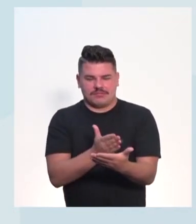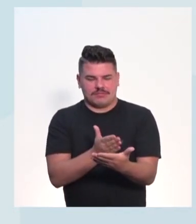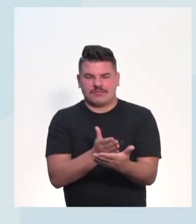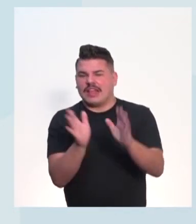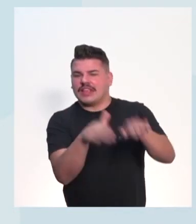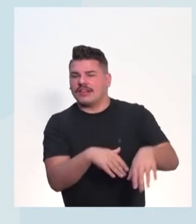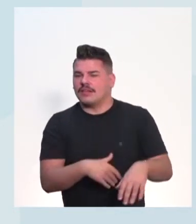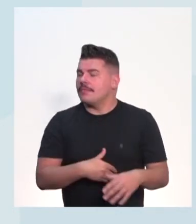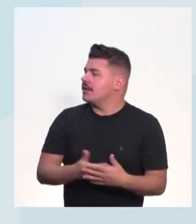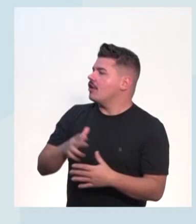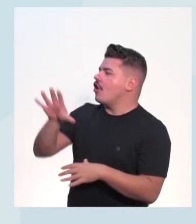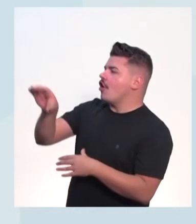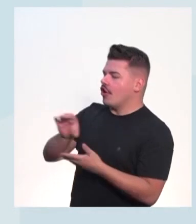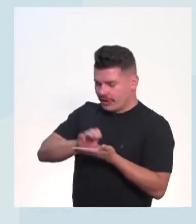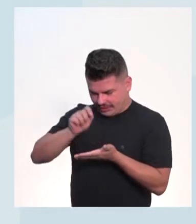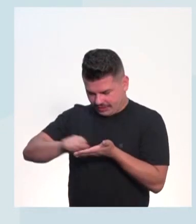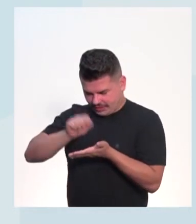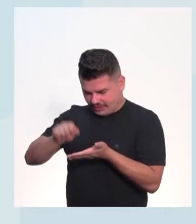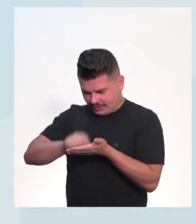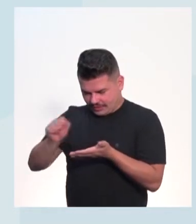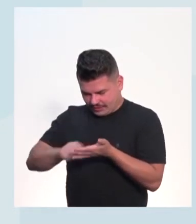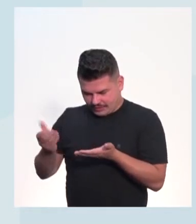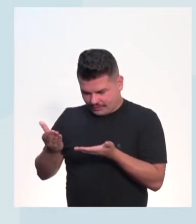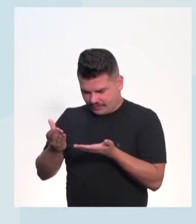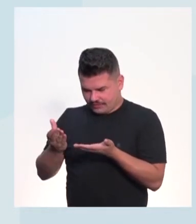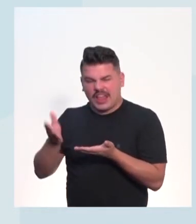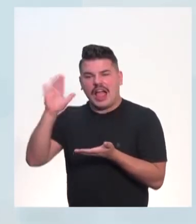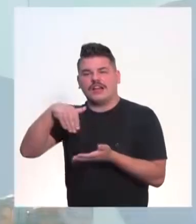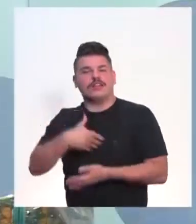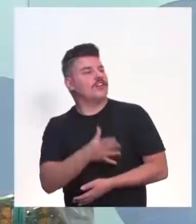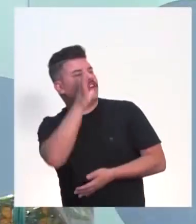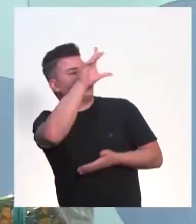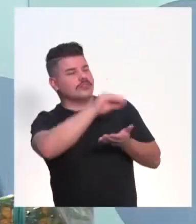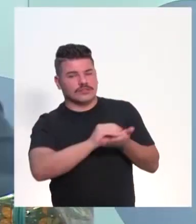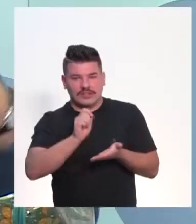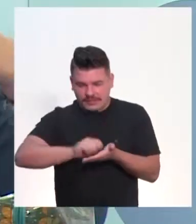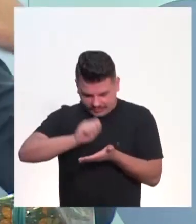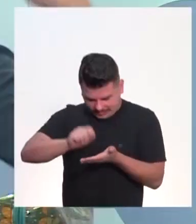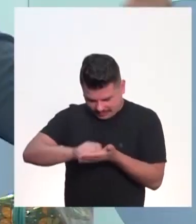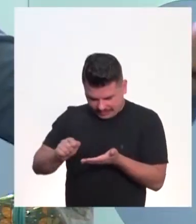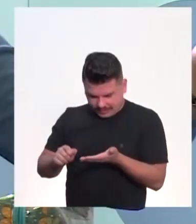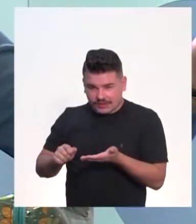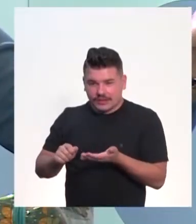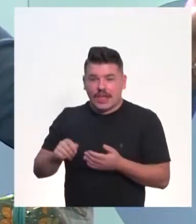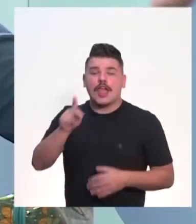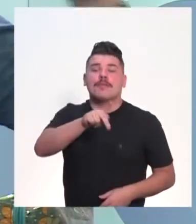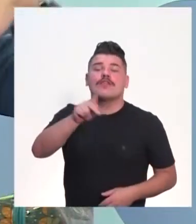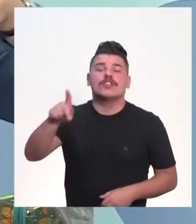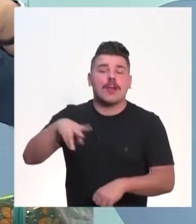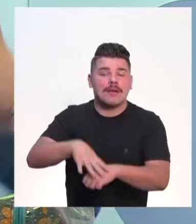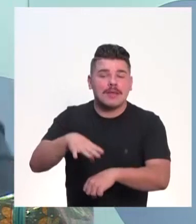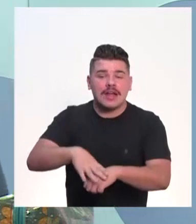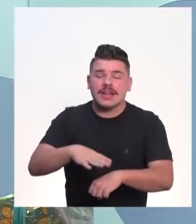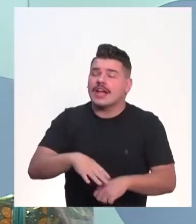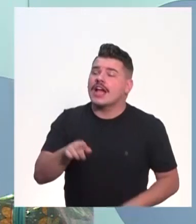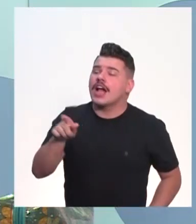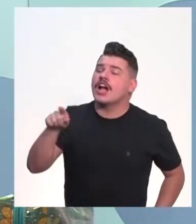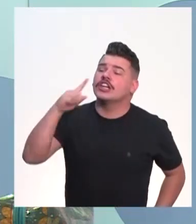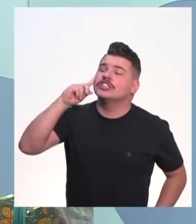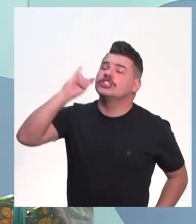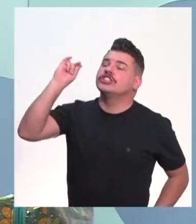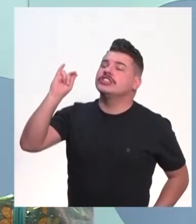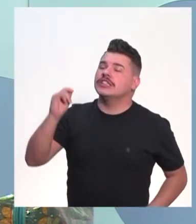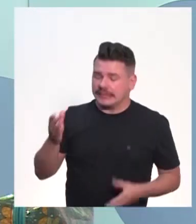onde colocou aquele caderno, e aí pegou um outro, continuou a matéria do professor de matemática na matéria do professor